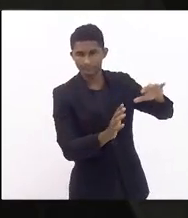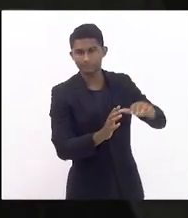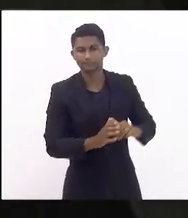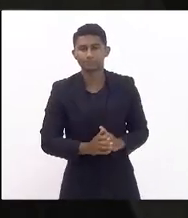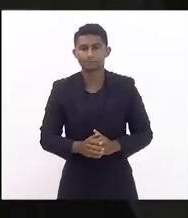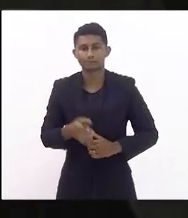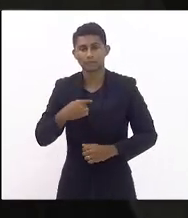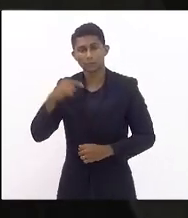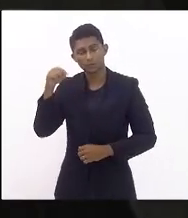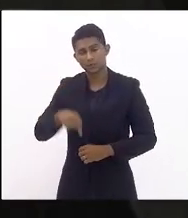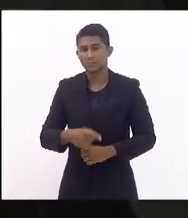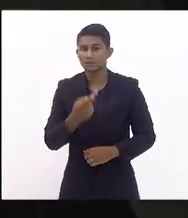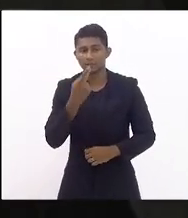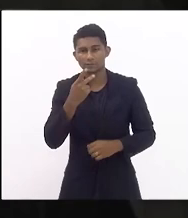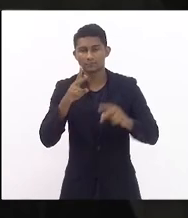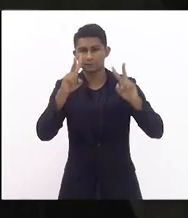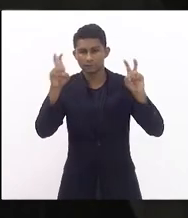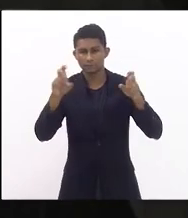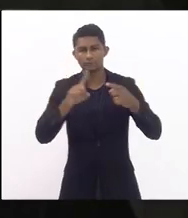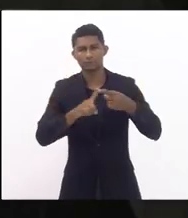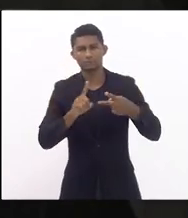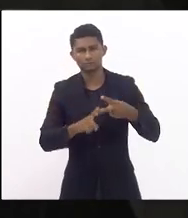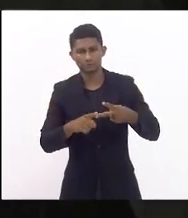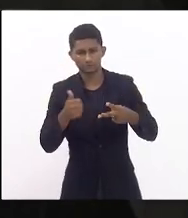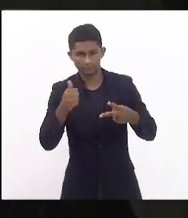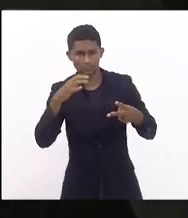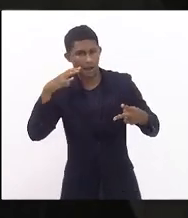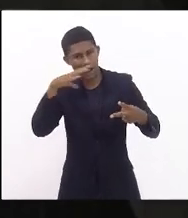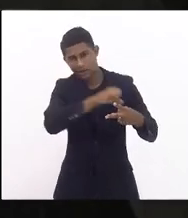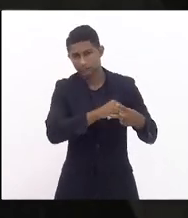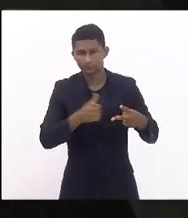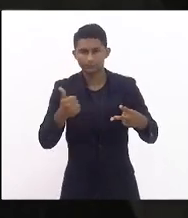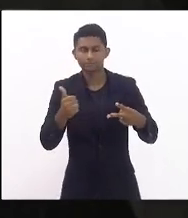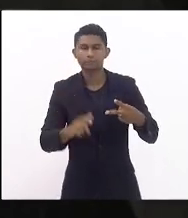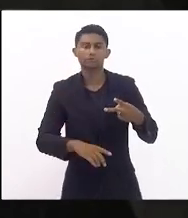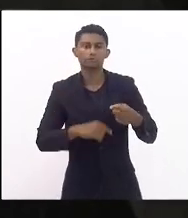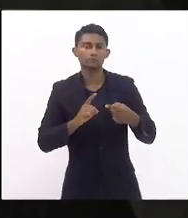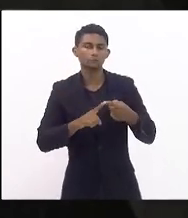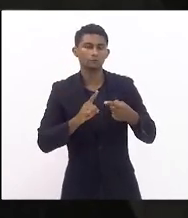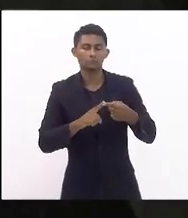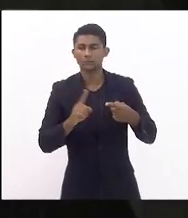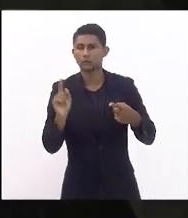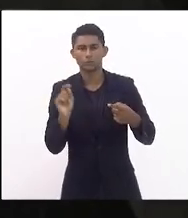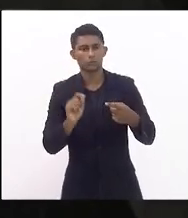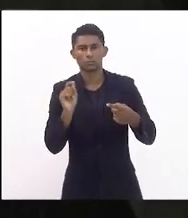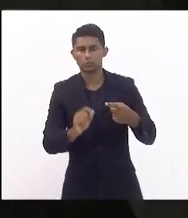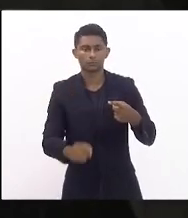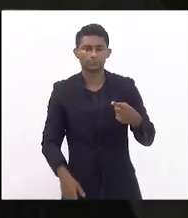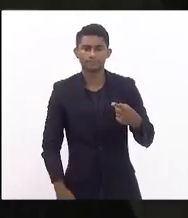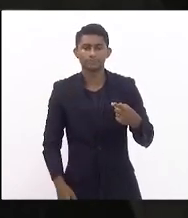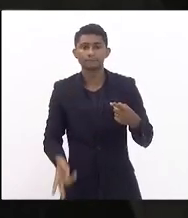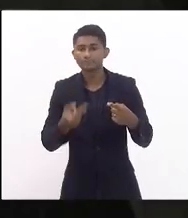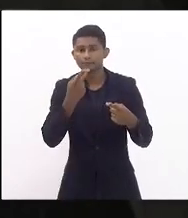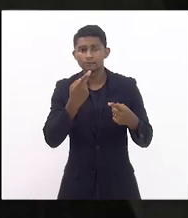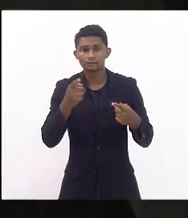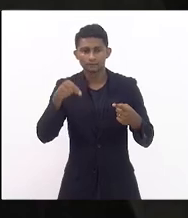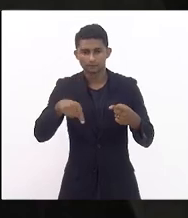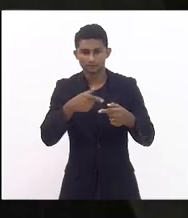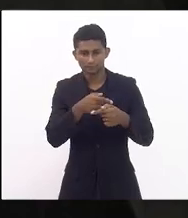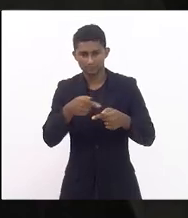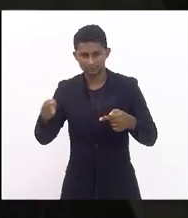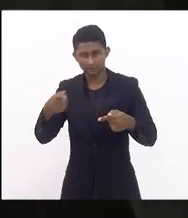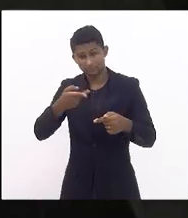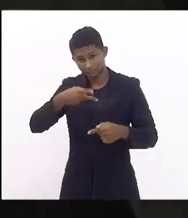eu quero abordar dois temas muito rapidamente. Em primeiro lugar, mencionar que nesta semana,